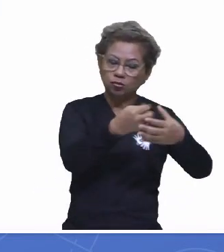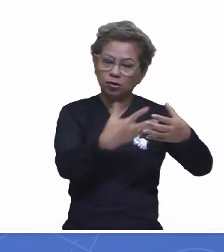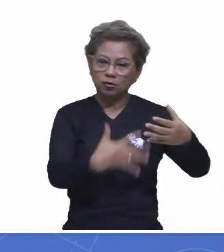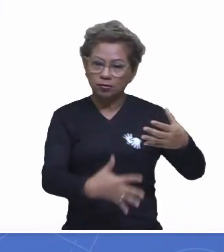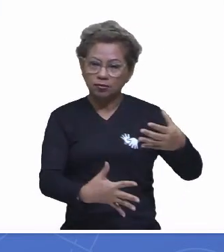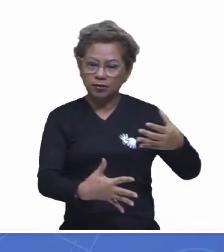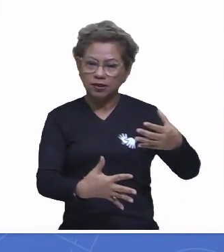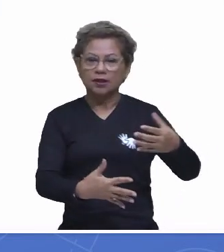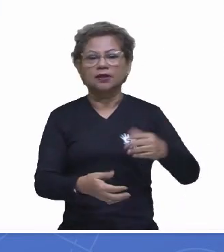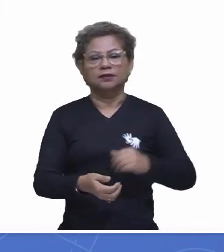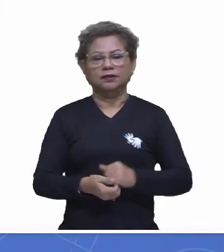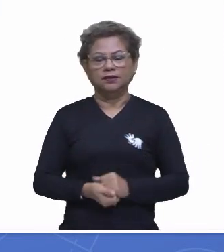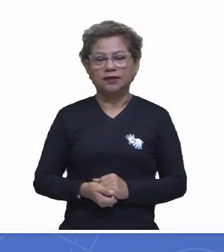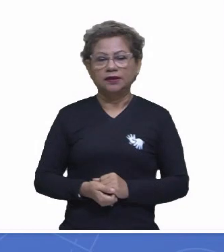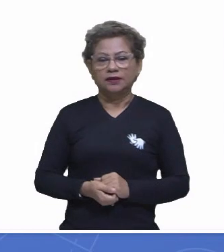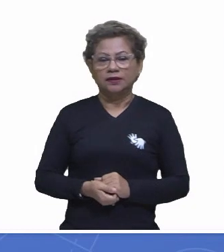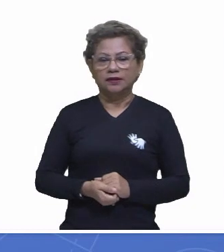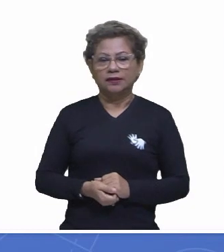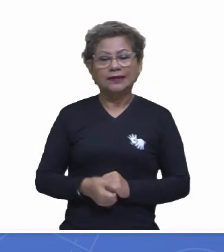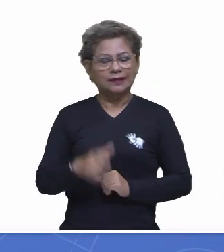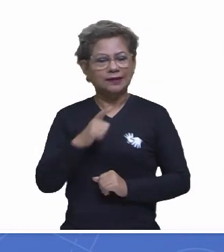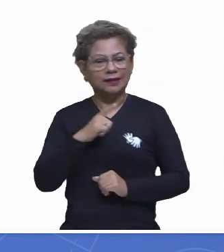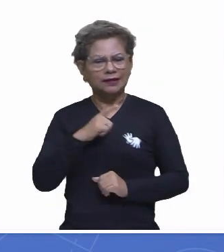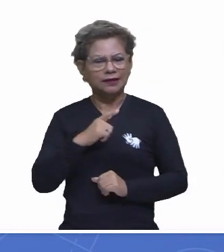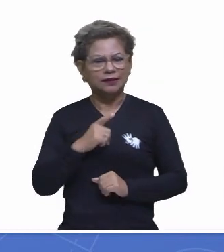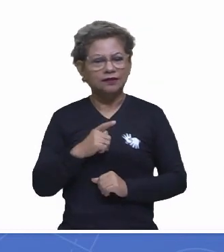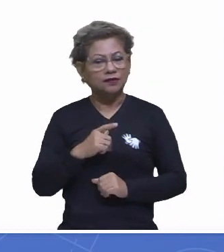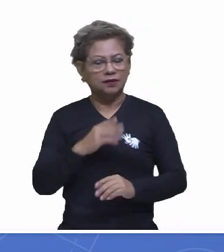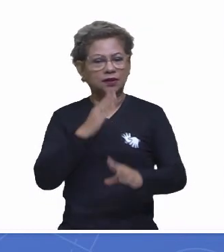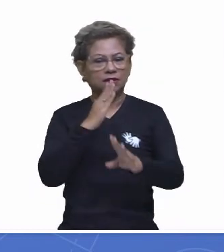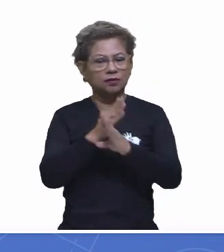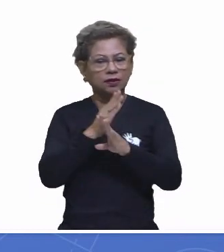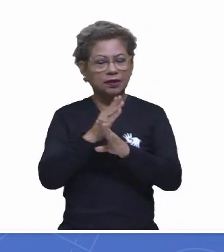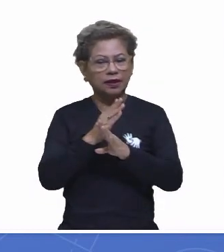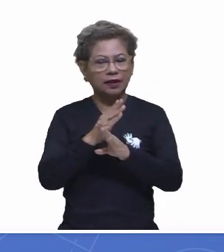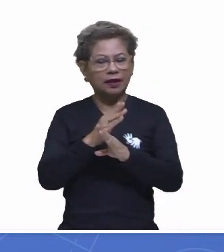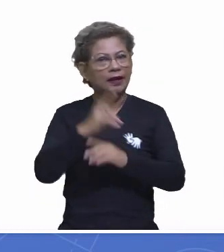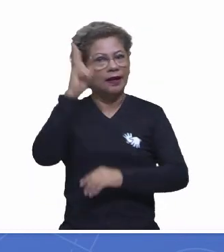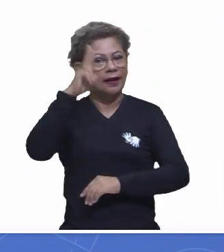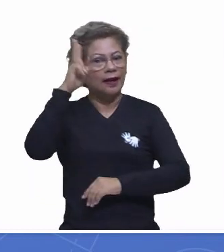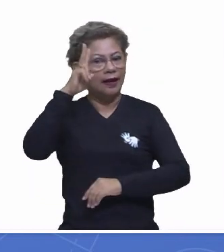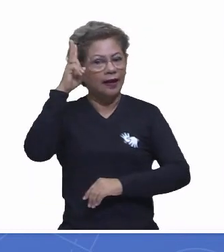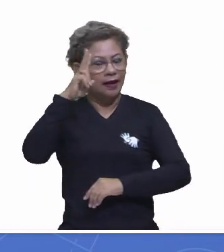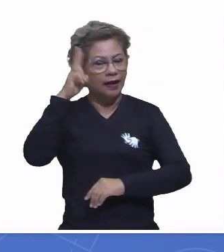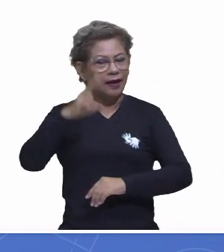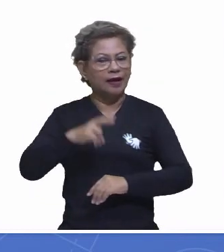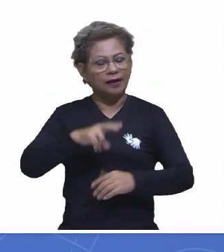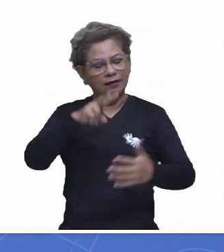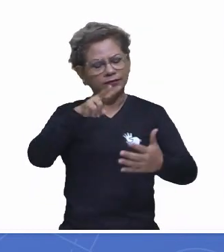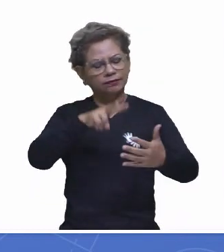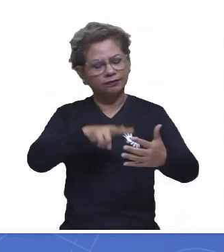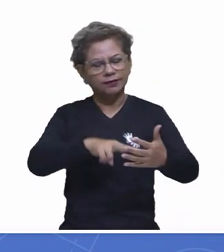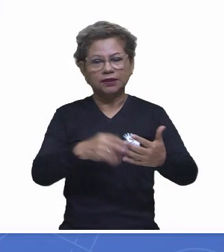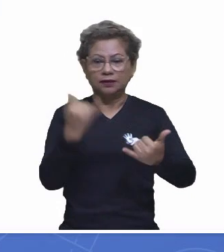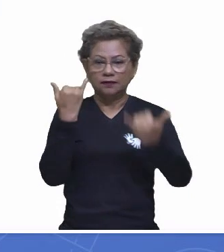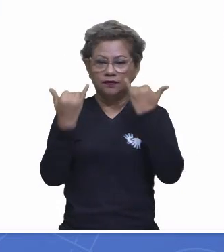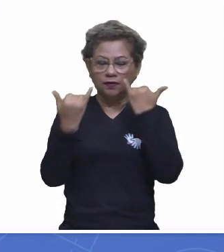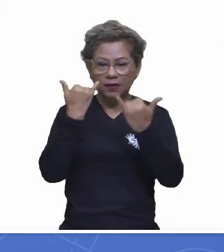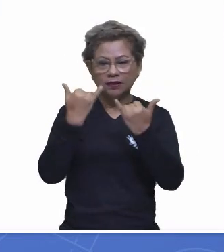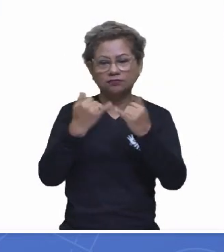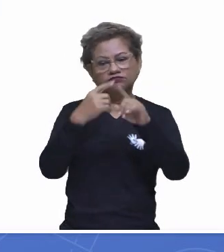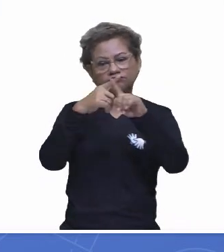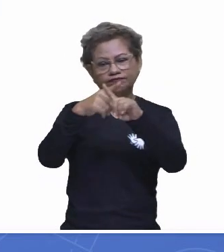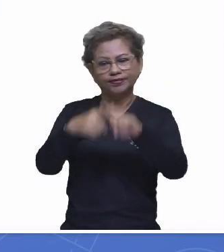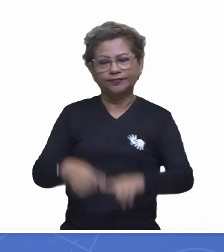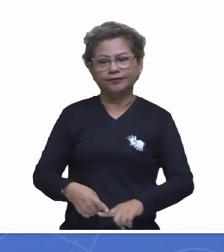nominais. Então, se houver isso, é bom ficar bastante ligado, né, antenado aí, porque essa questão corre o risco de ser cancelada. Voltando